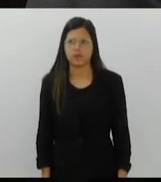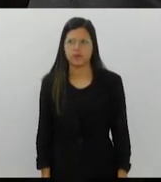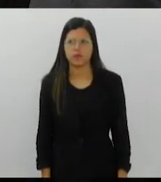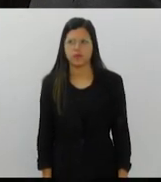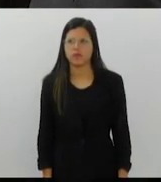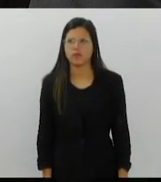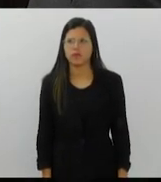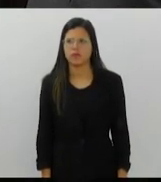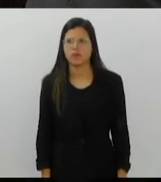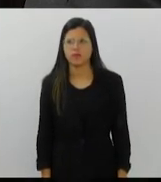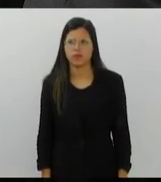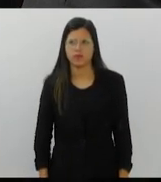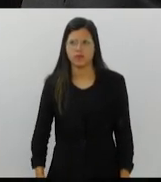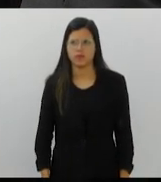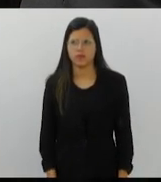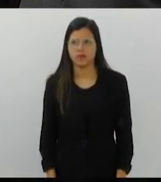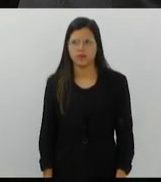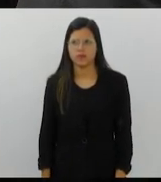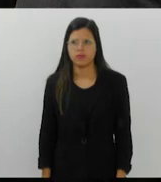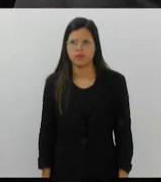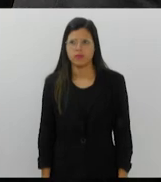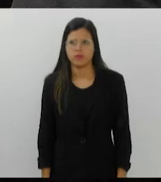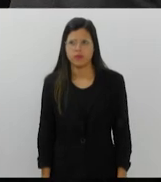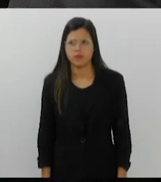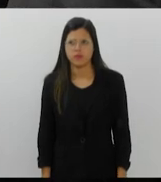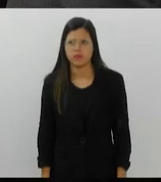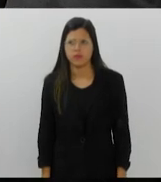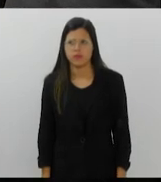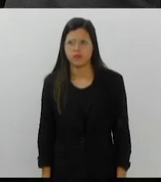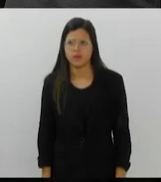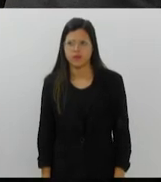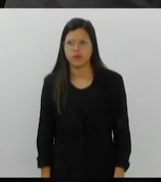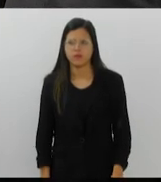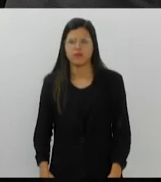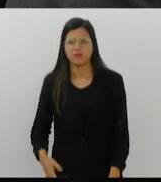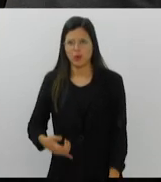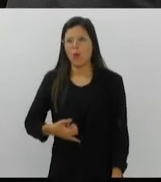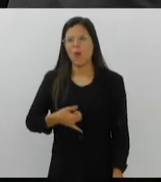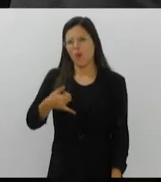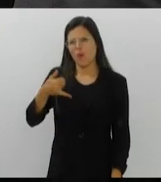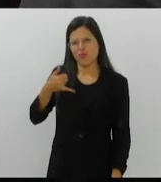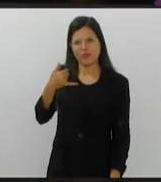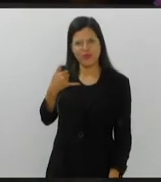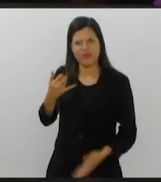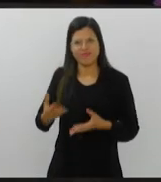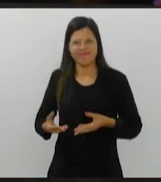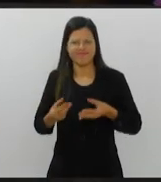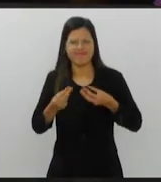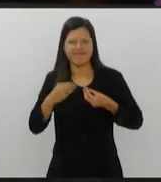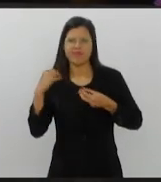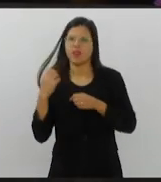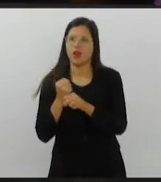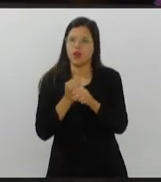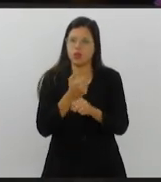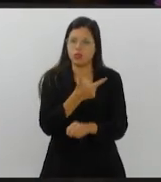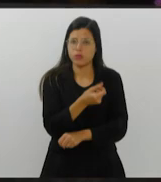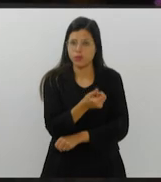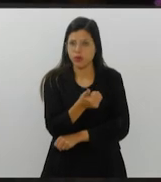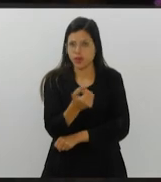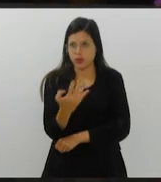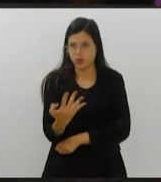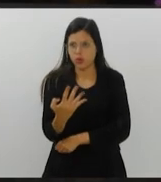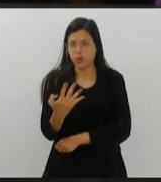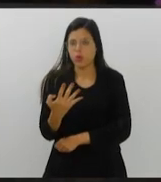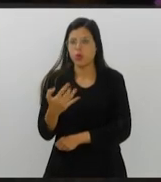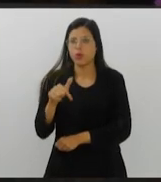Isso mesmo, fique bem, porque a senhora nos orgulha, nos enche de orgulho. Em 2014, quando